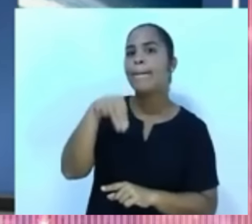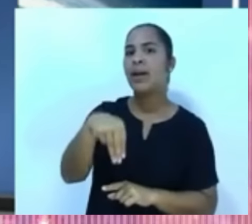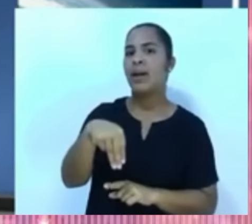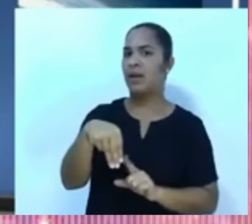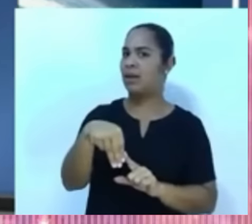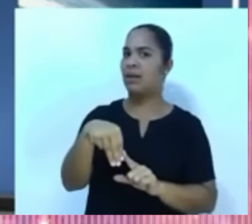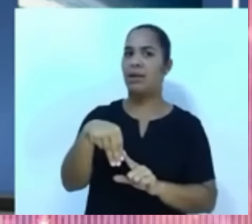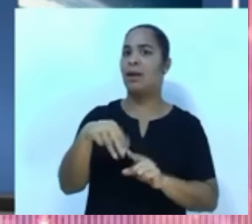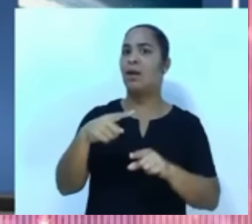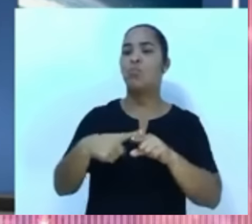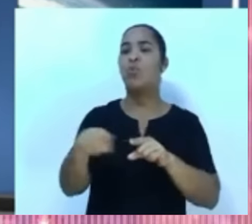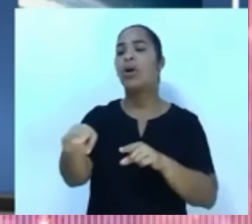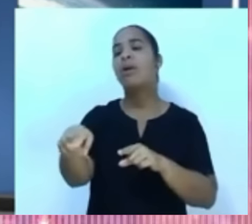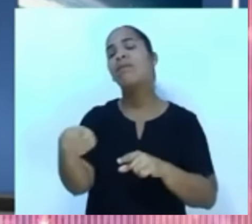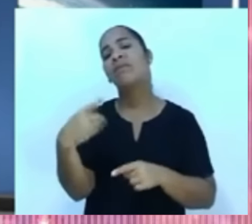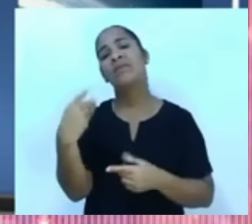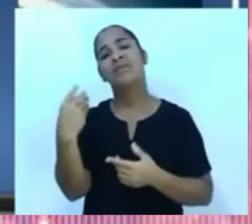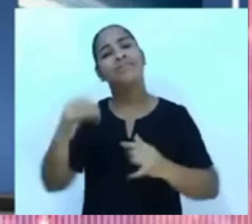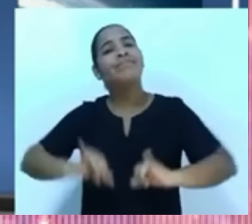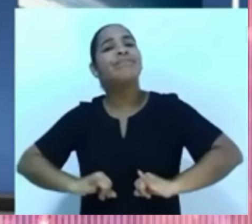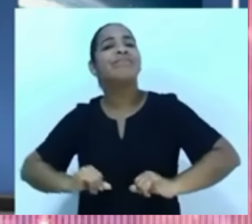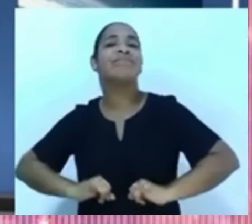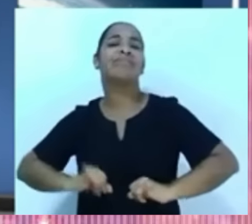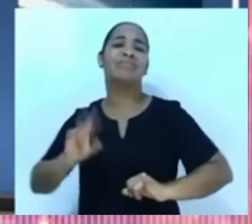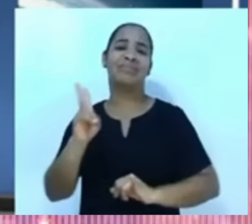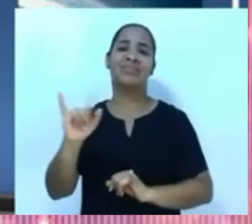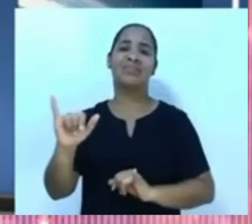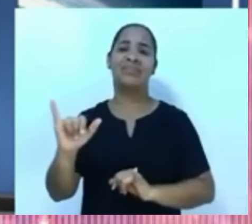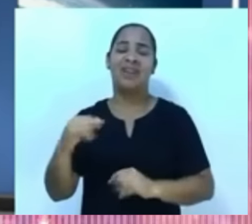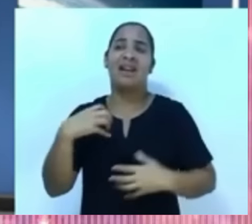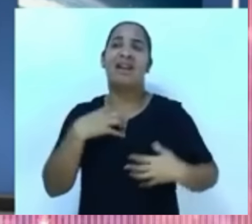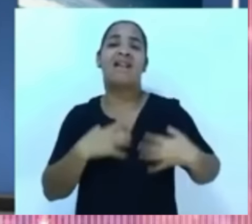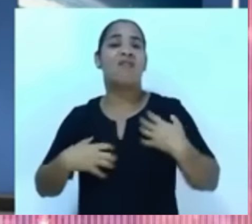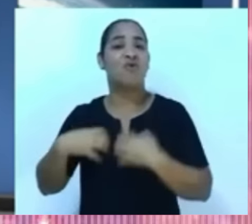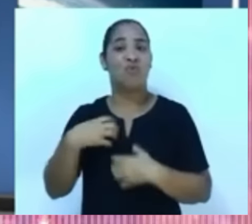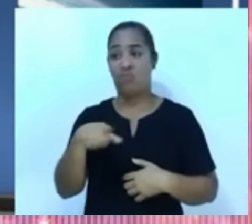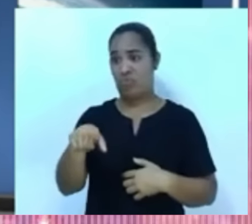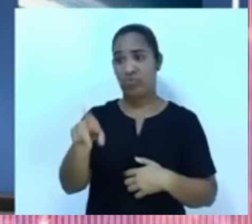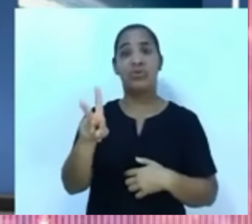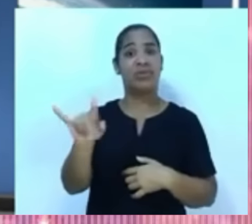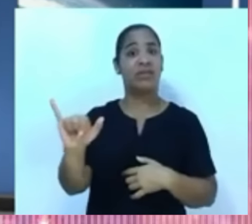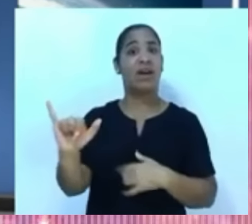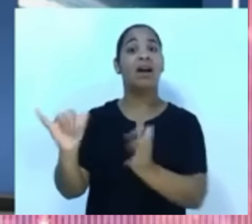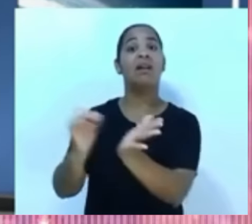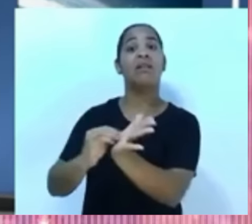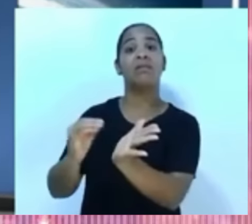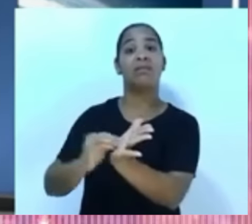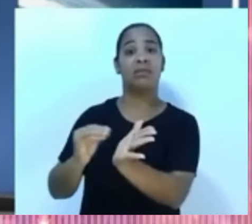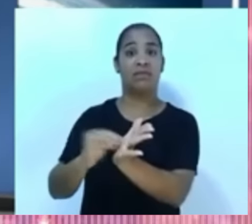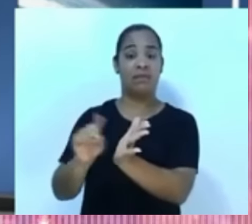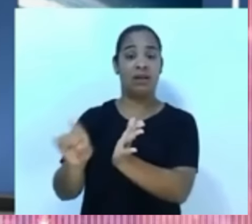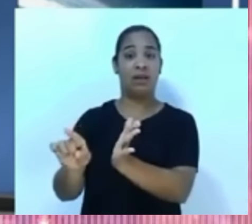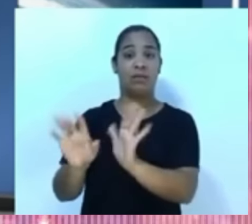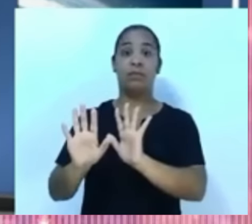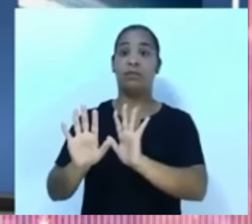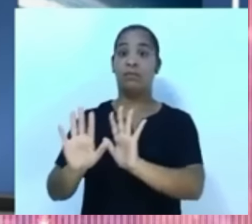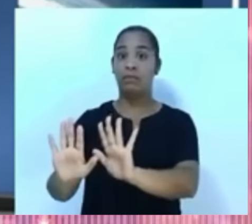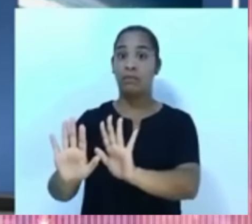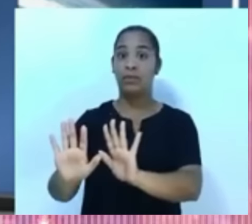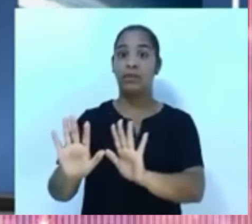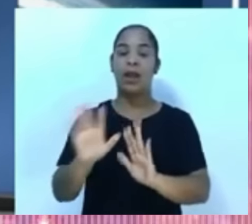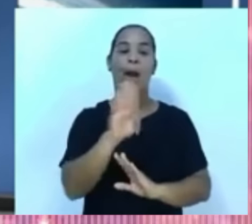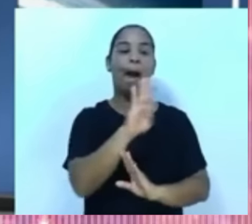proporciona de sabor fornece angústia incompletude aquilo que está de bem